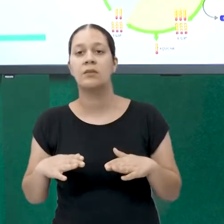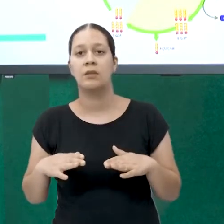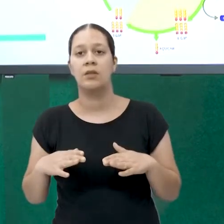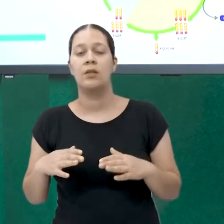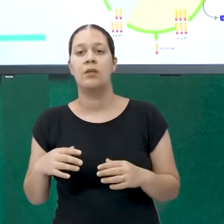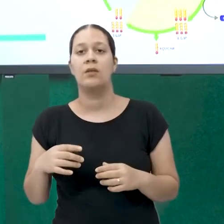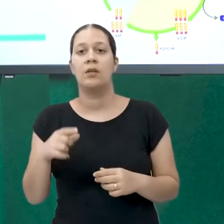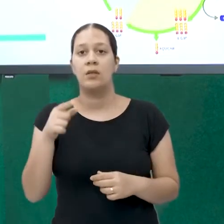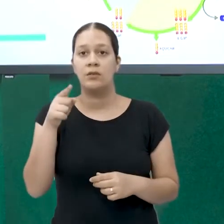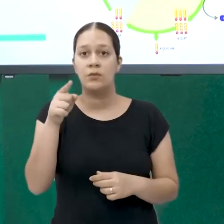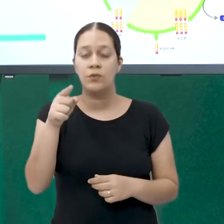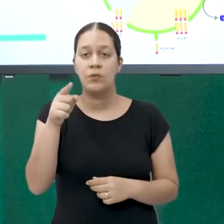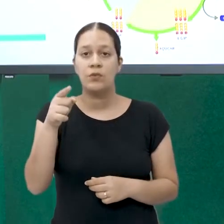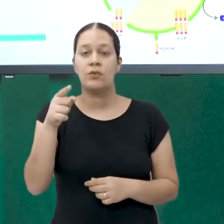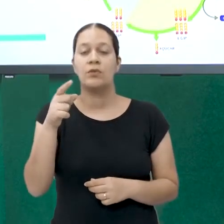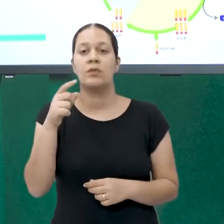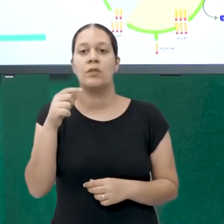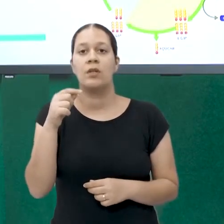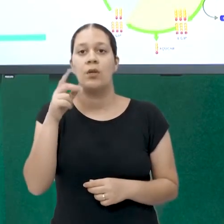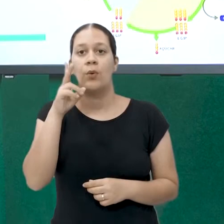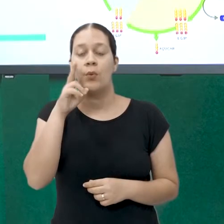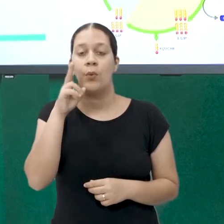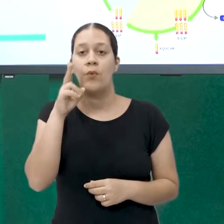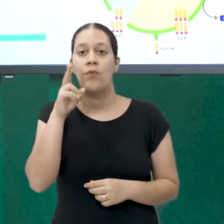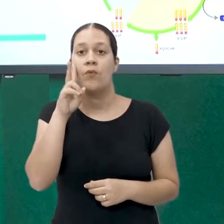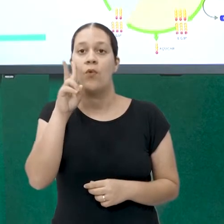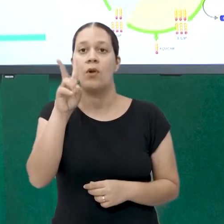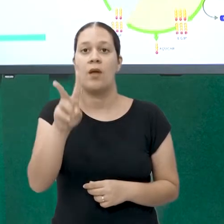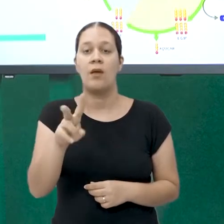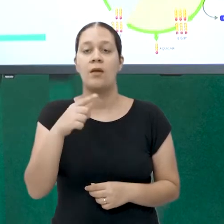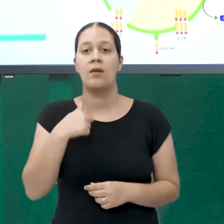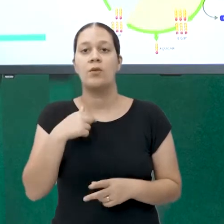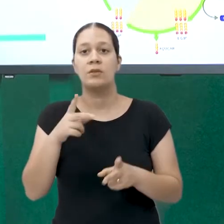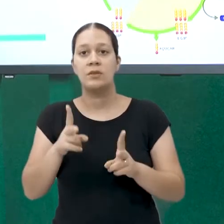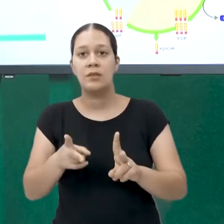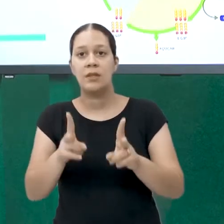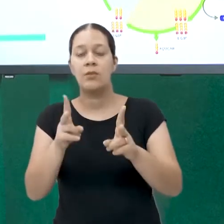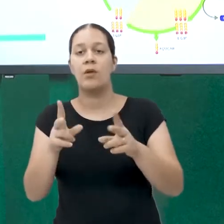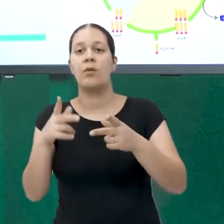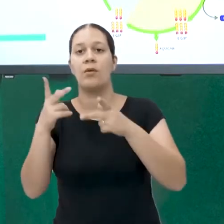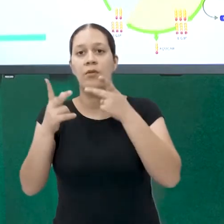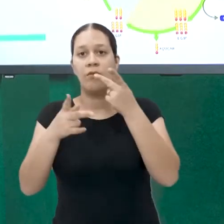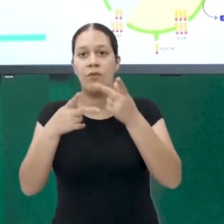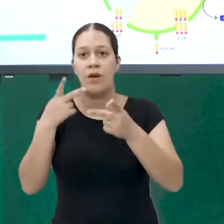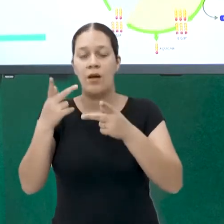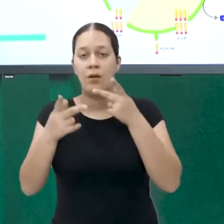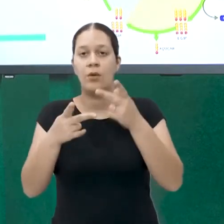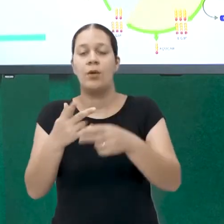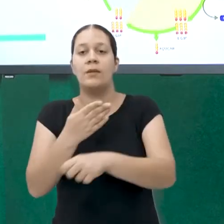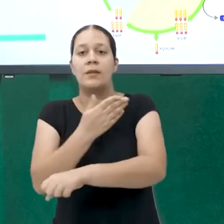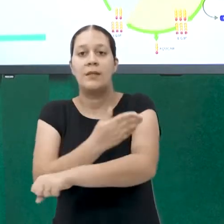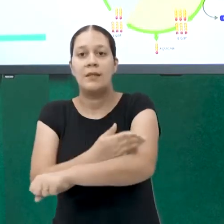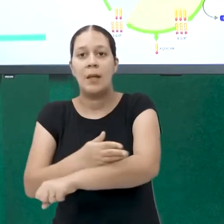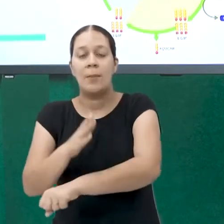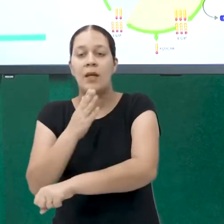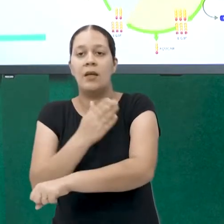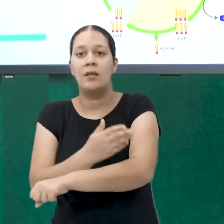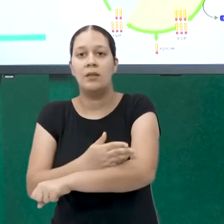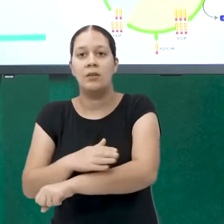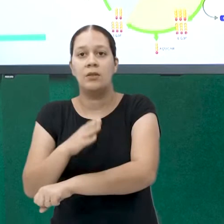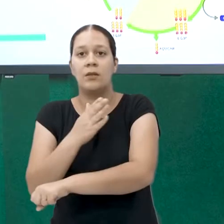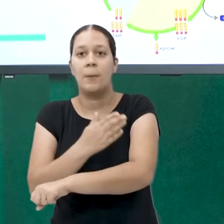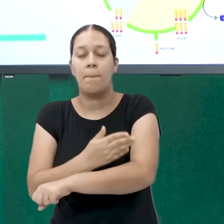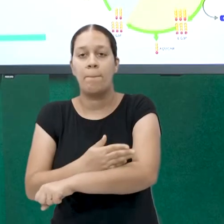importa, não importa. Se você for olhar, eu sempre falo para os meus alunos, se você pegar o treinamento, por